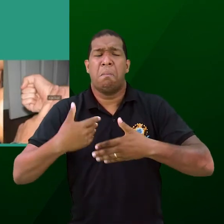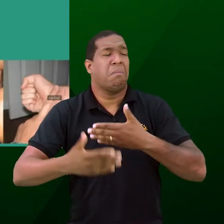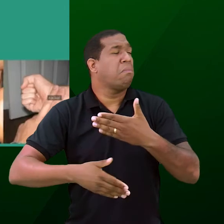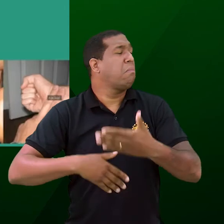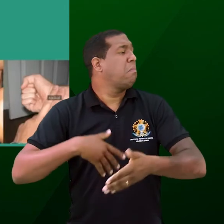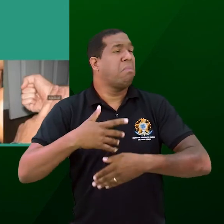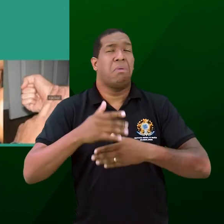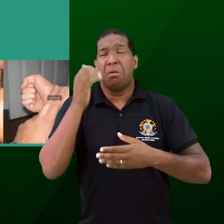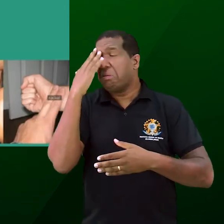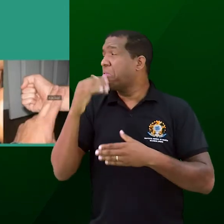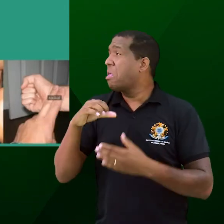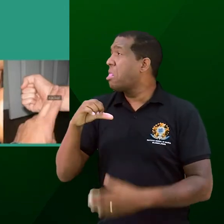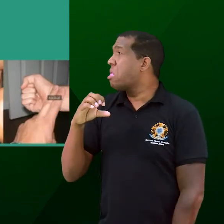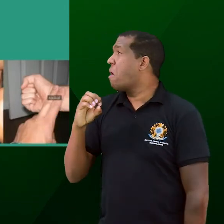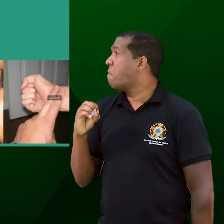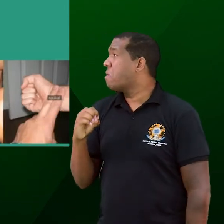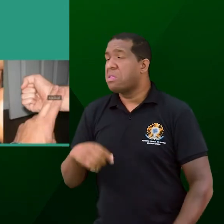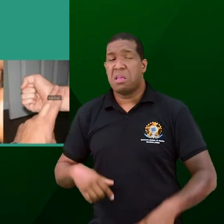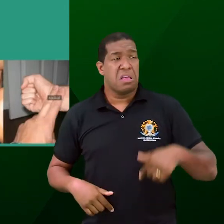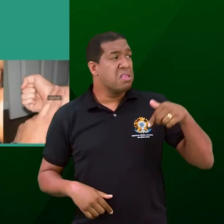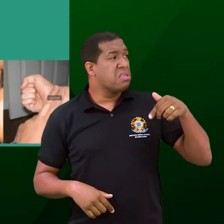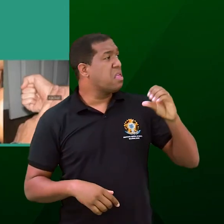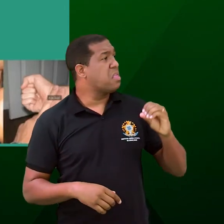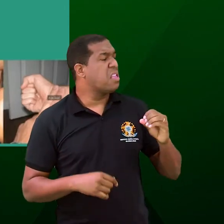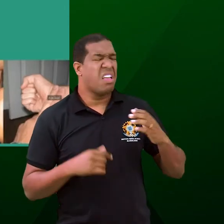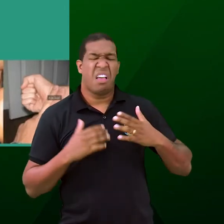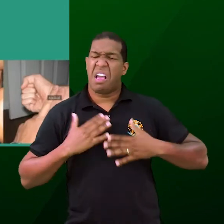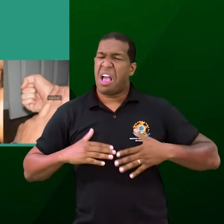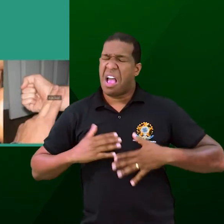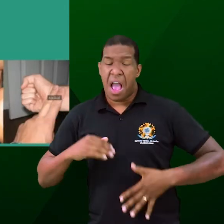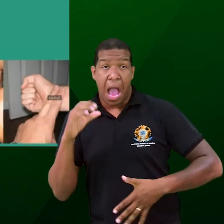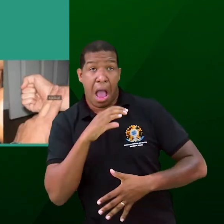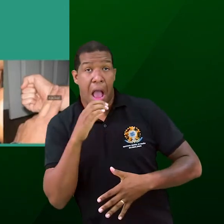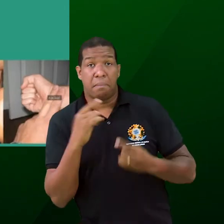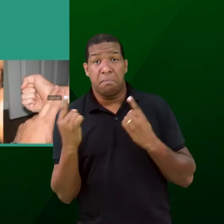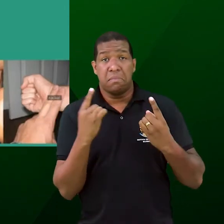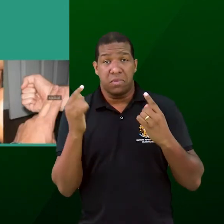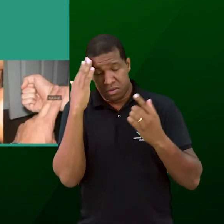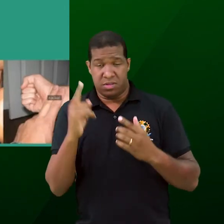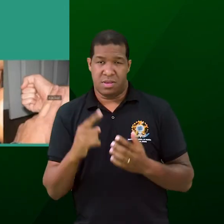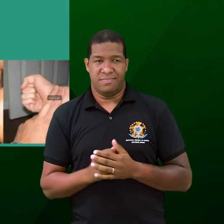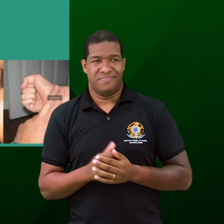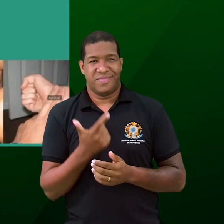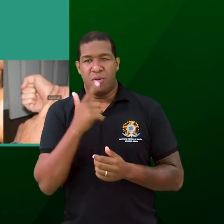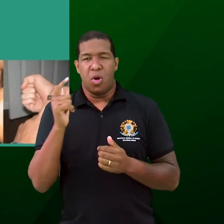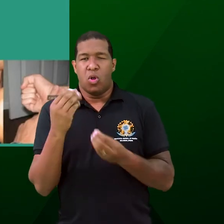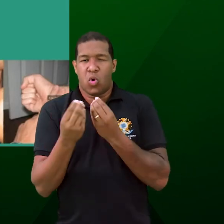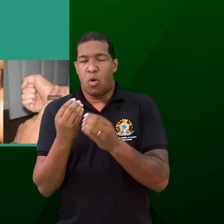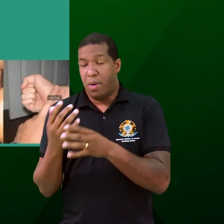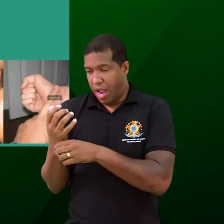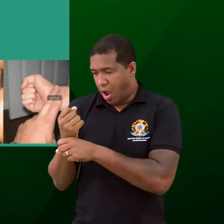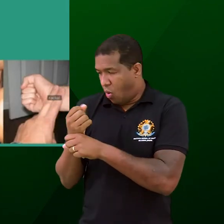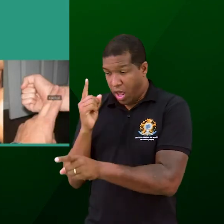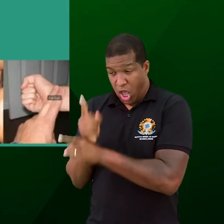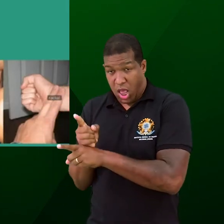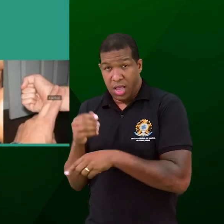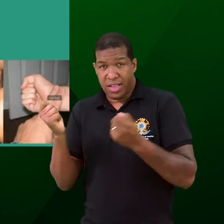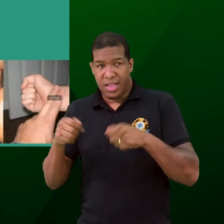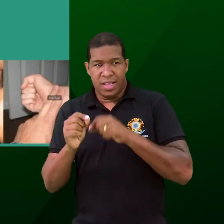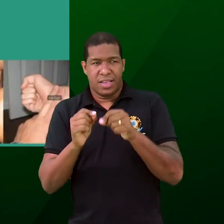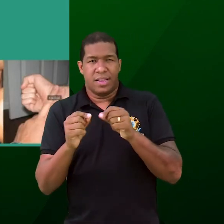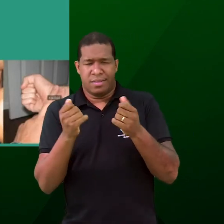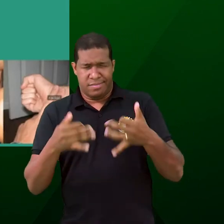cardíaca durante a atividade, tá? Mas o fundamental de tudo é saber a referência da tua